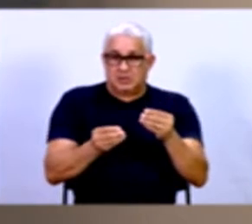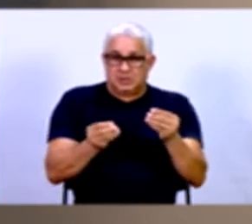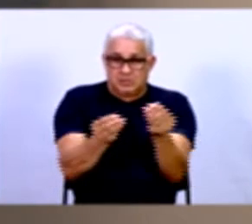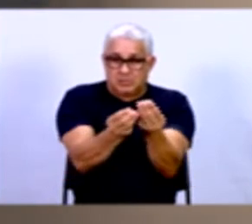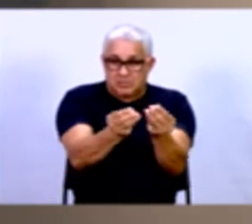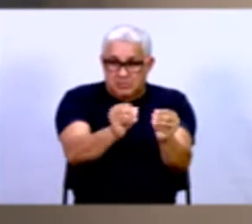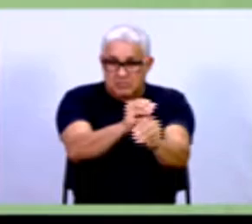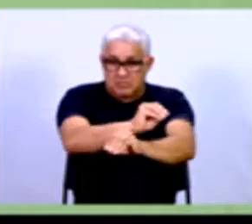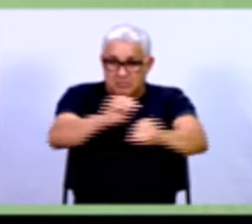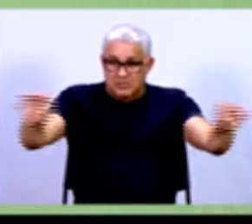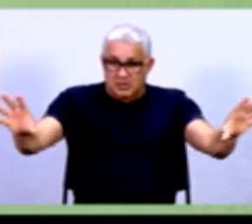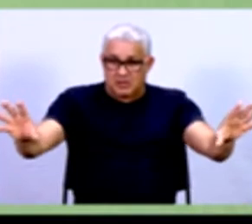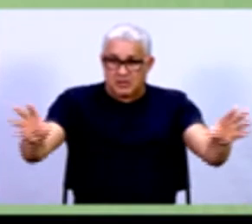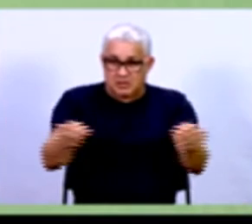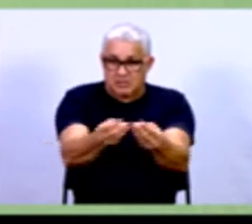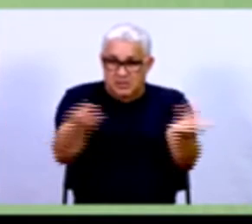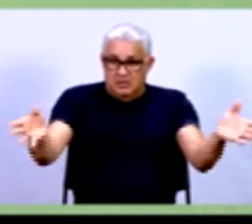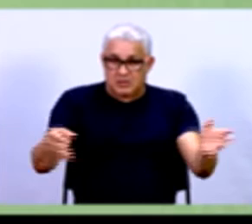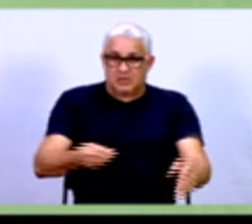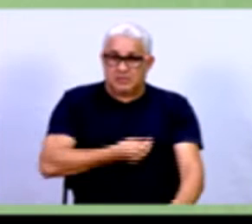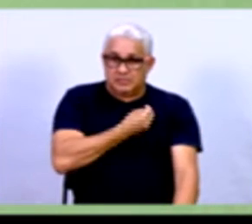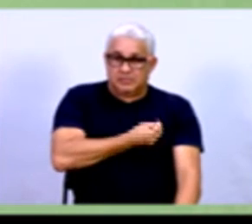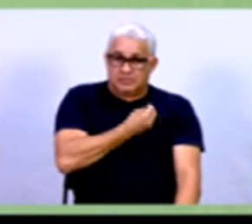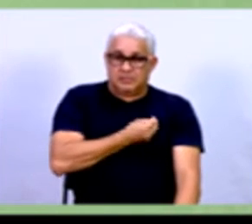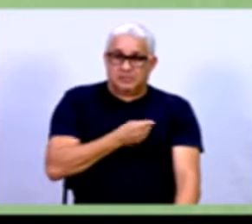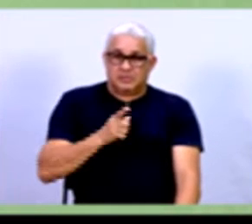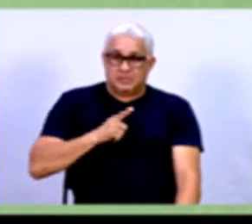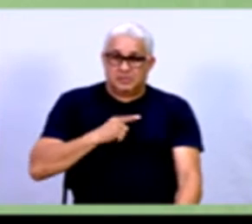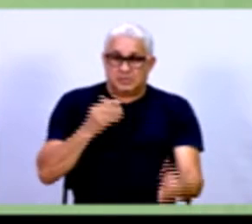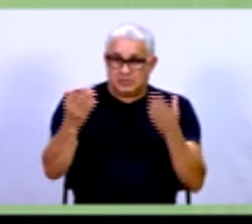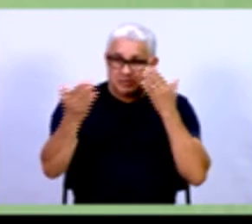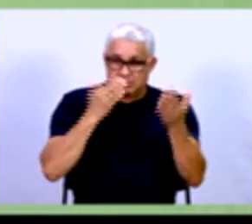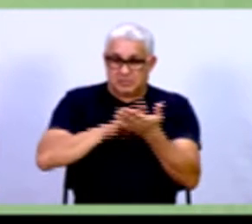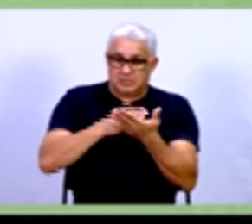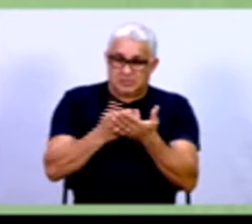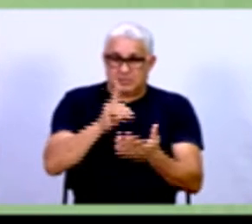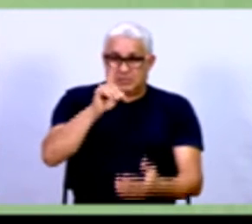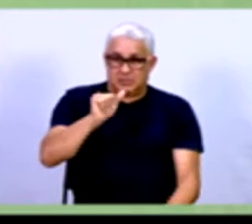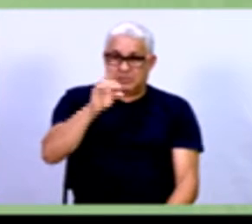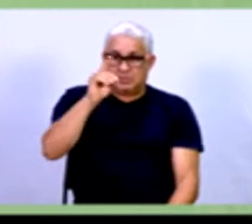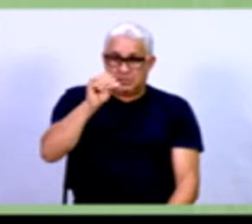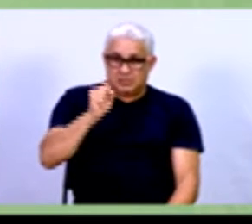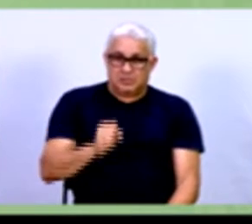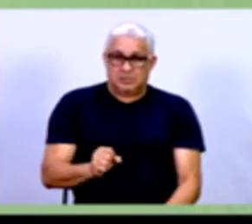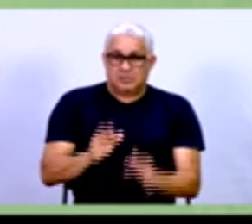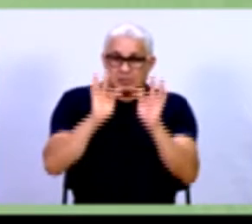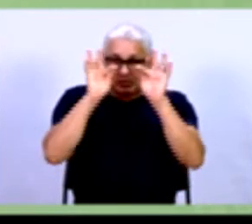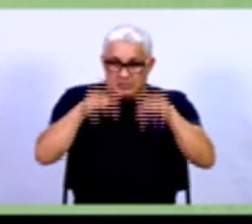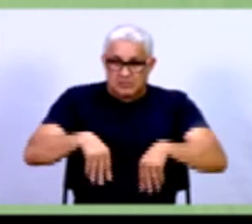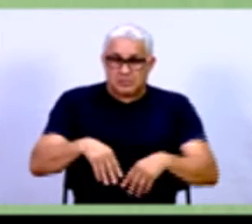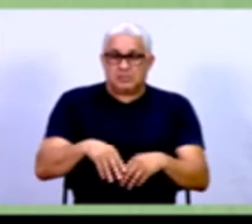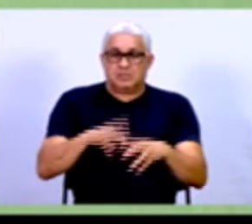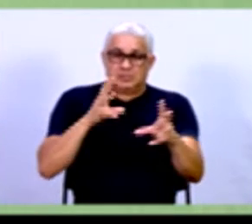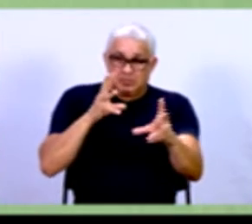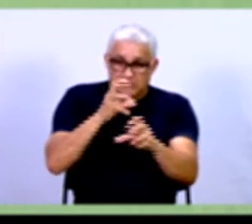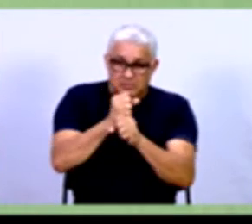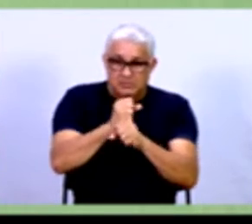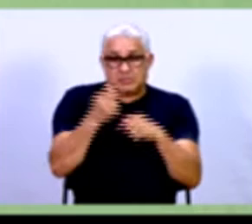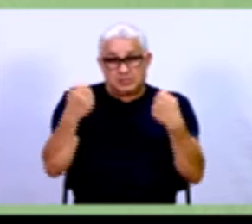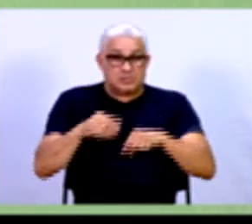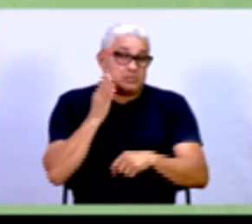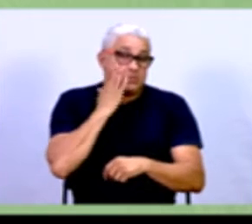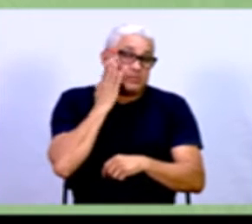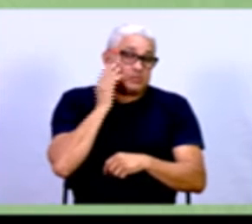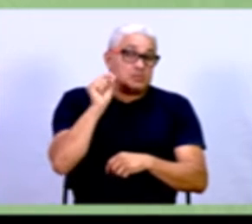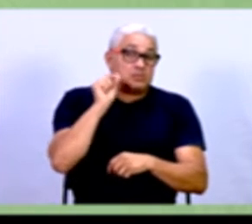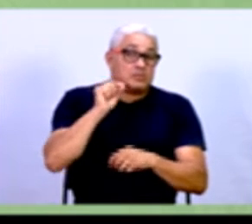frequências. Daí nós temos o quê? A análise e interpretação dos dados. Após a apuração dos resultados, é preciso saber o